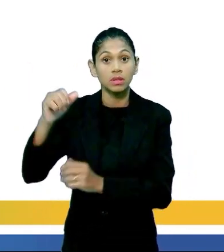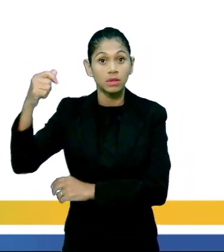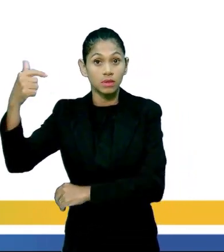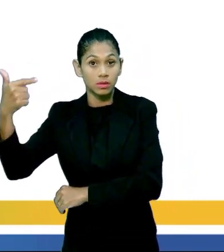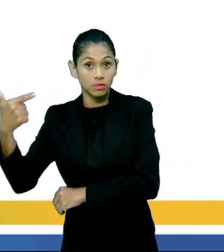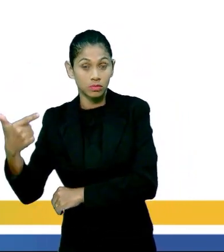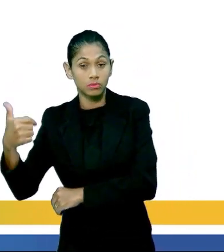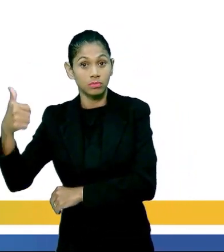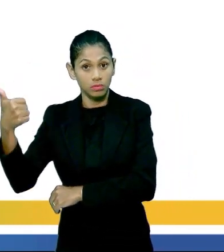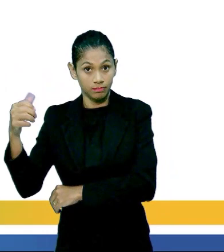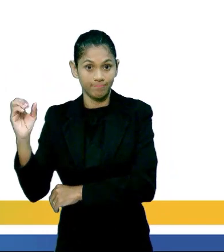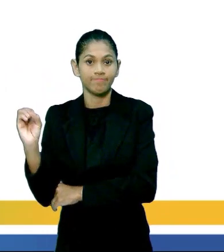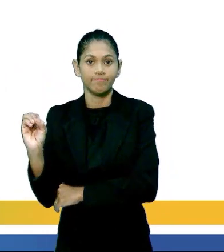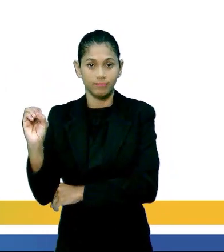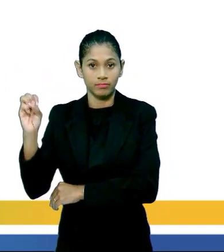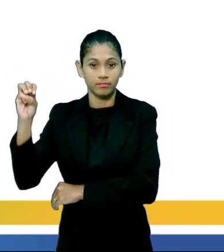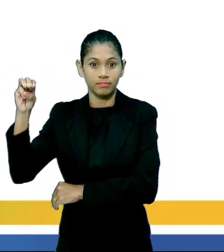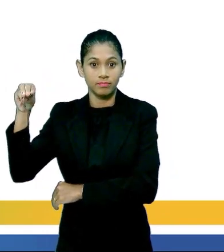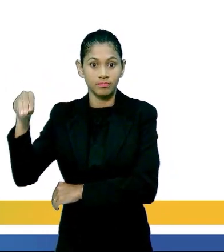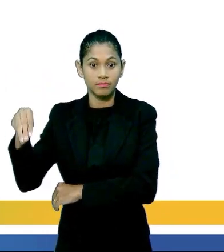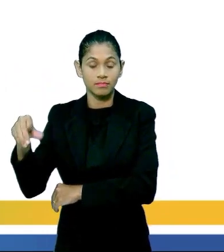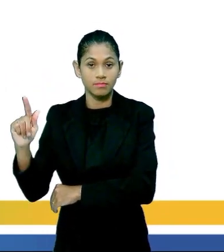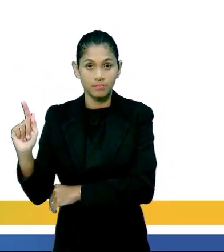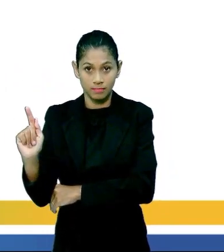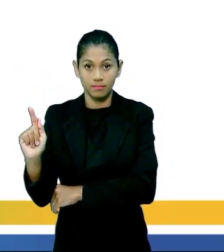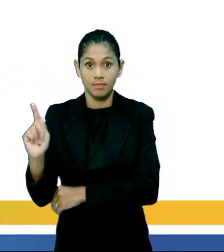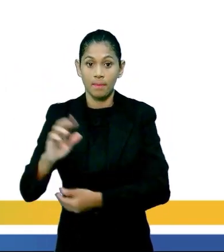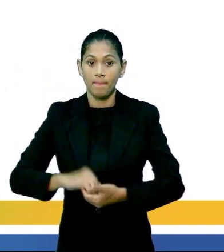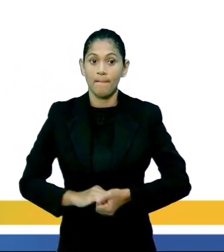Calculando da mesma maneira, nós temos aí